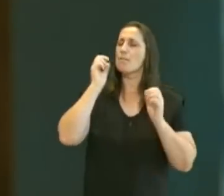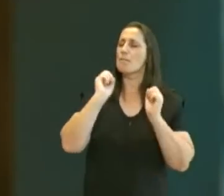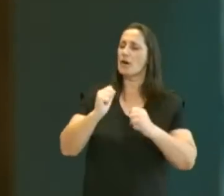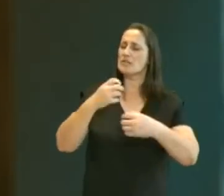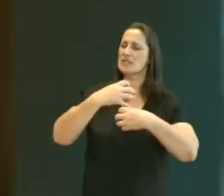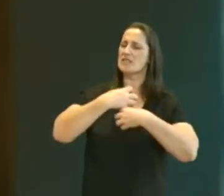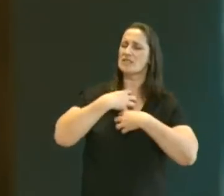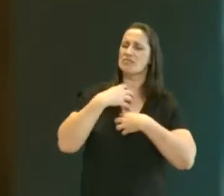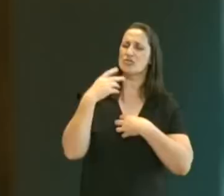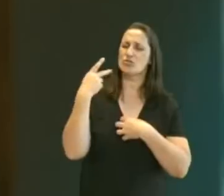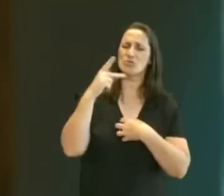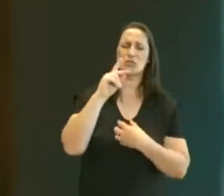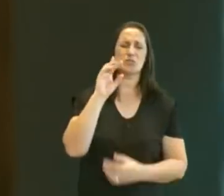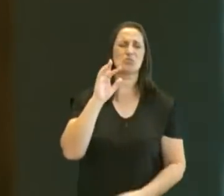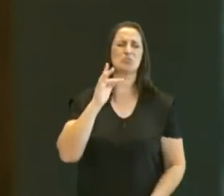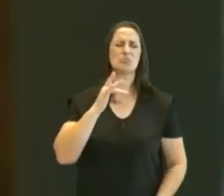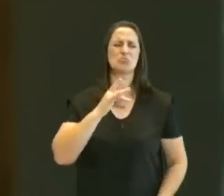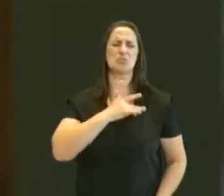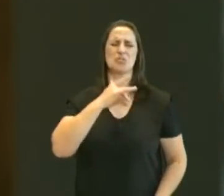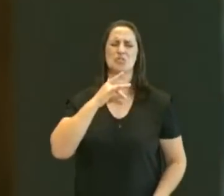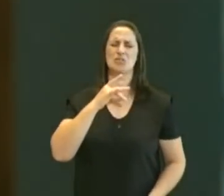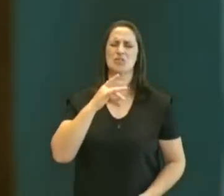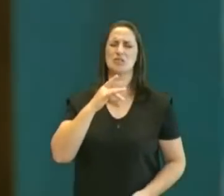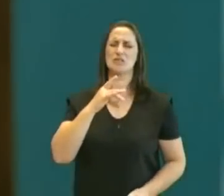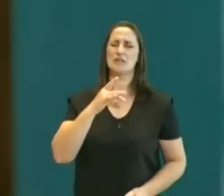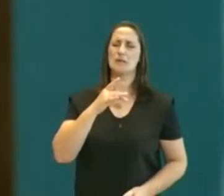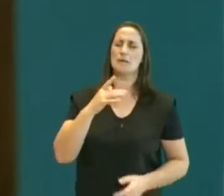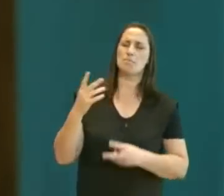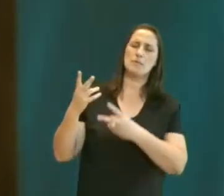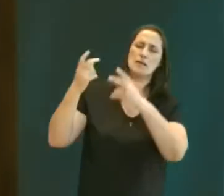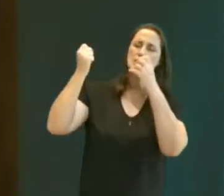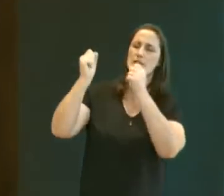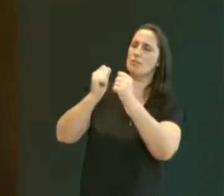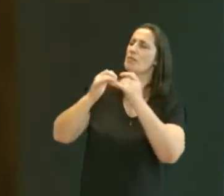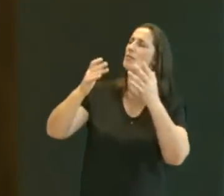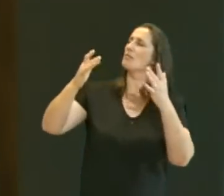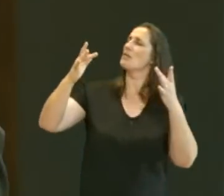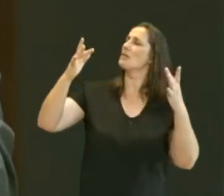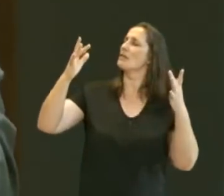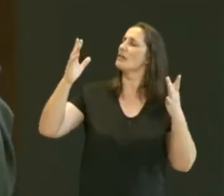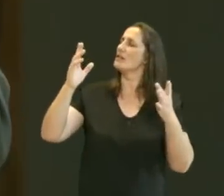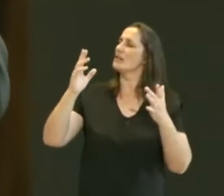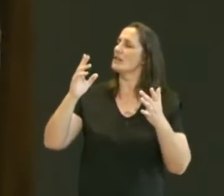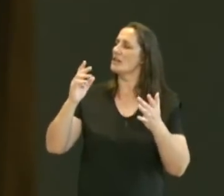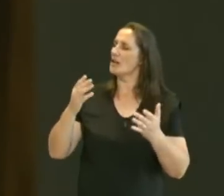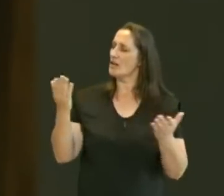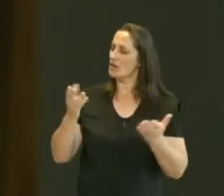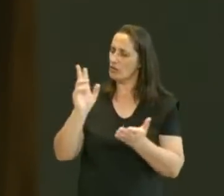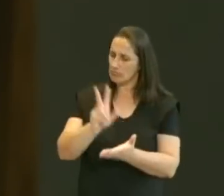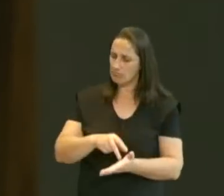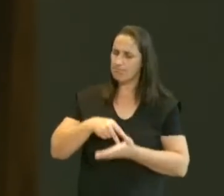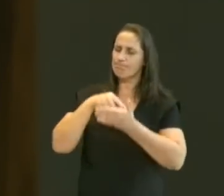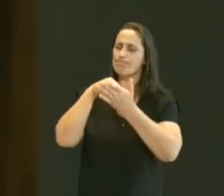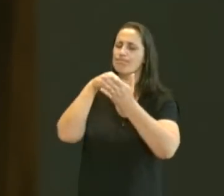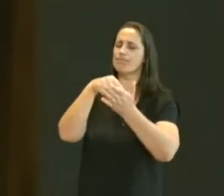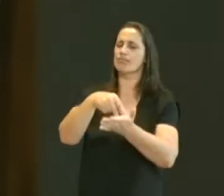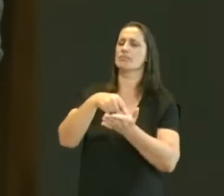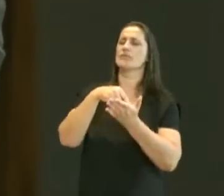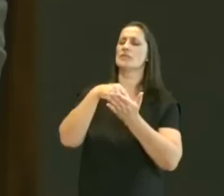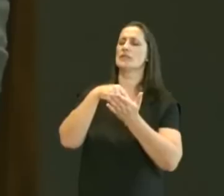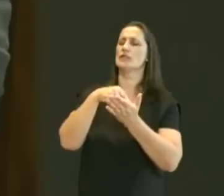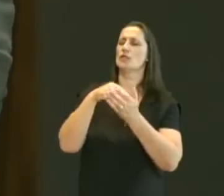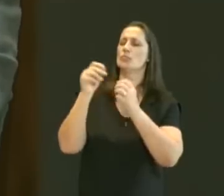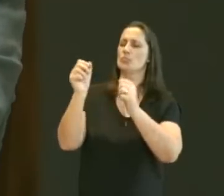agora, vejam o teu brilho, e se ergam pelo poder do Espírito Santo